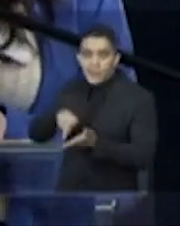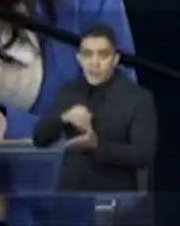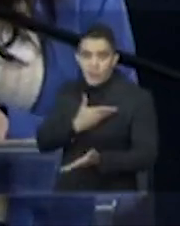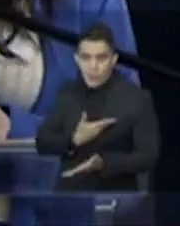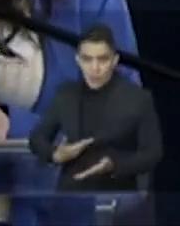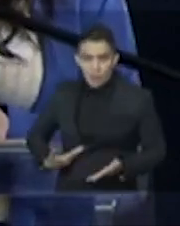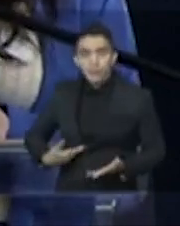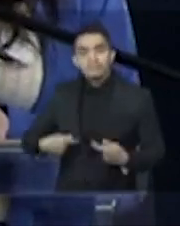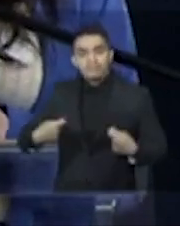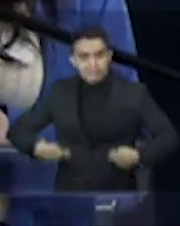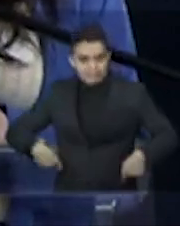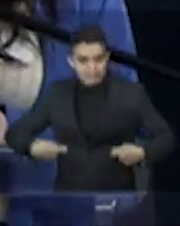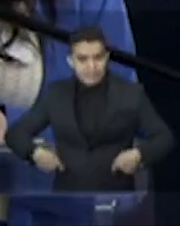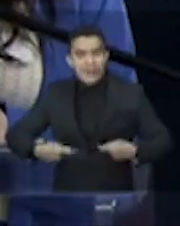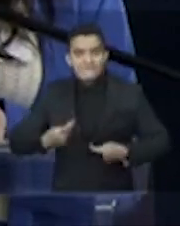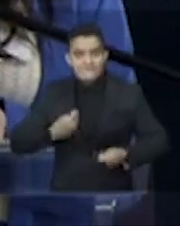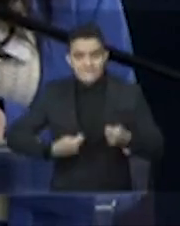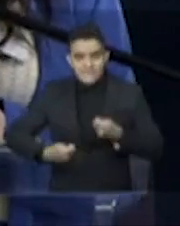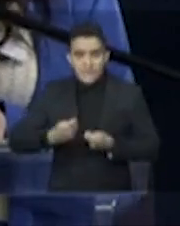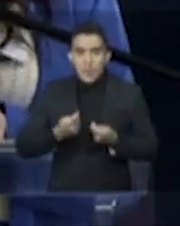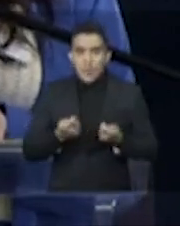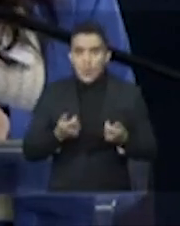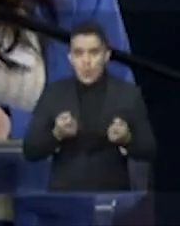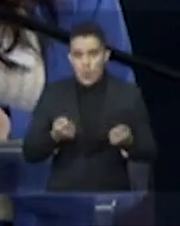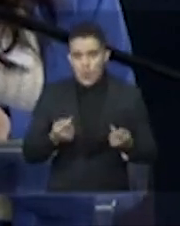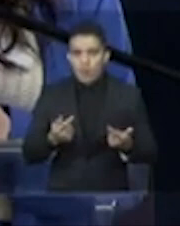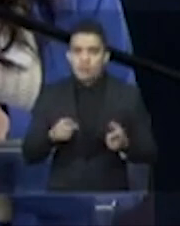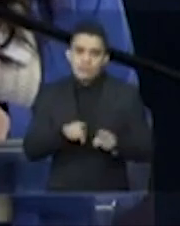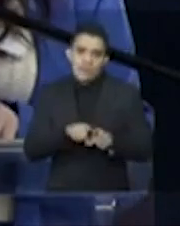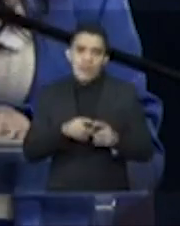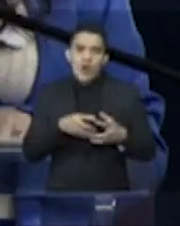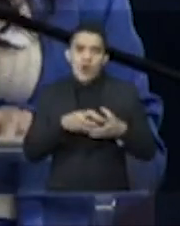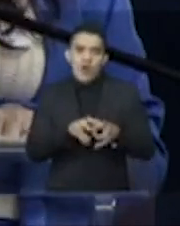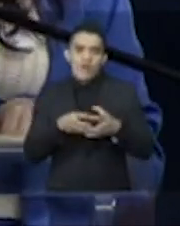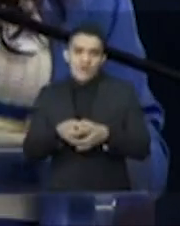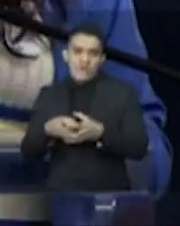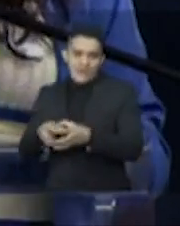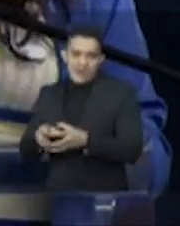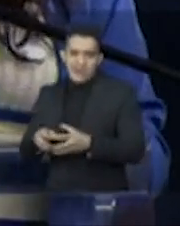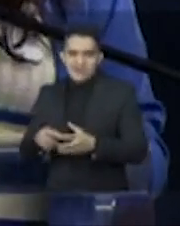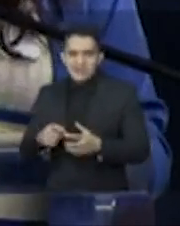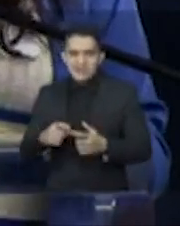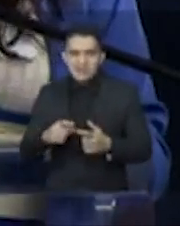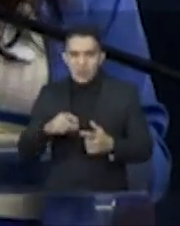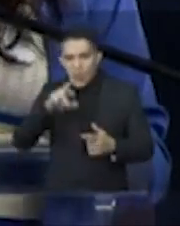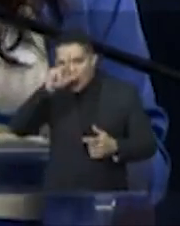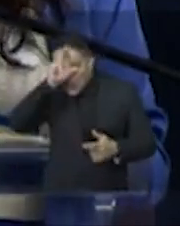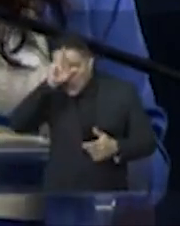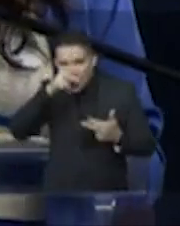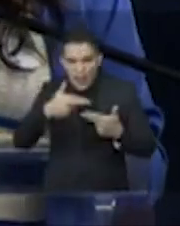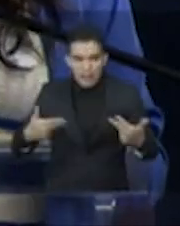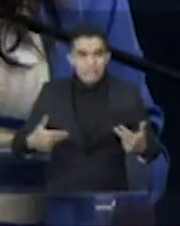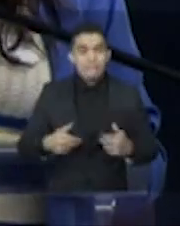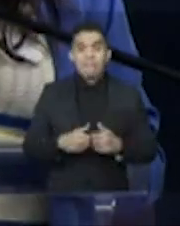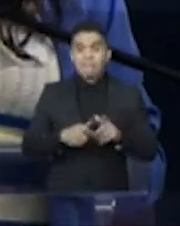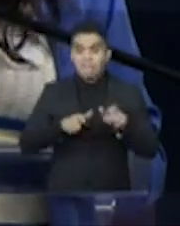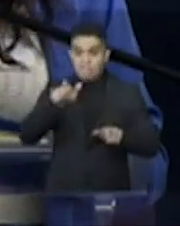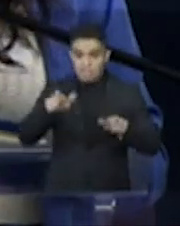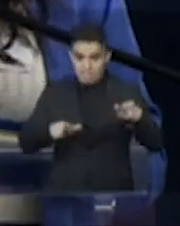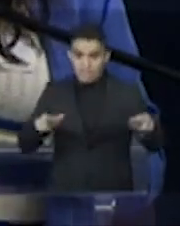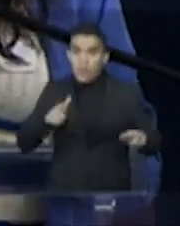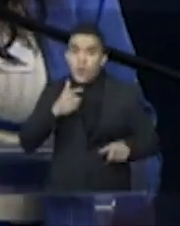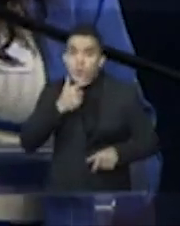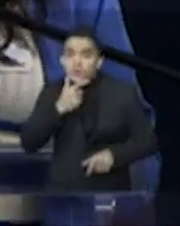exigia o racionamento de pequenas quantidades e a convivência com percevejos. Nessa mesma ocasião, um dos homens que vivia com a